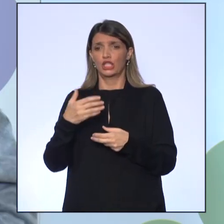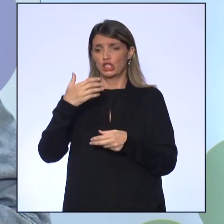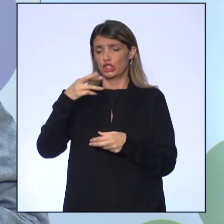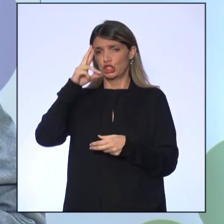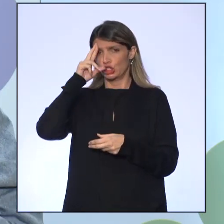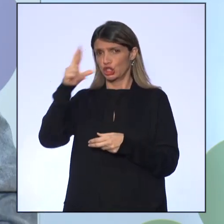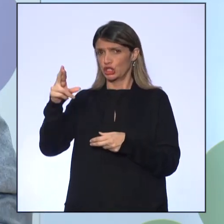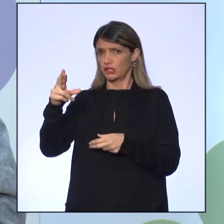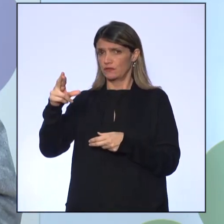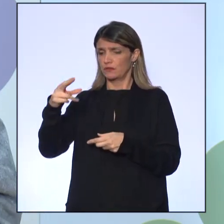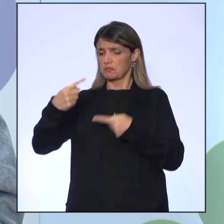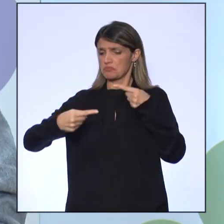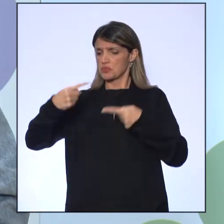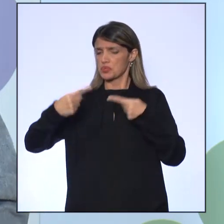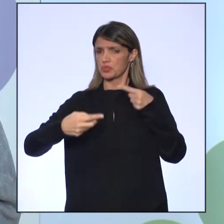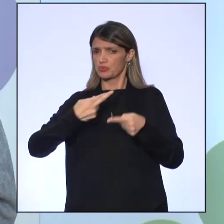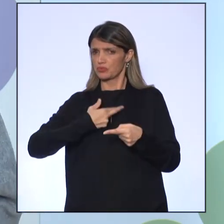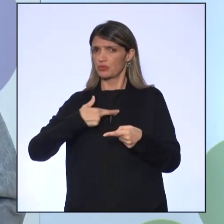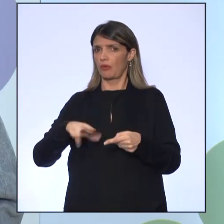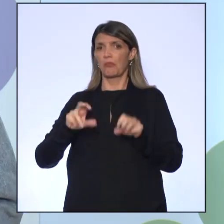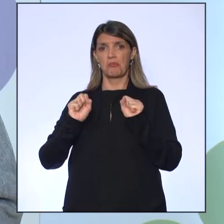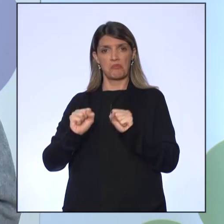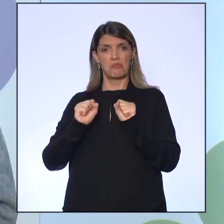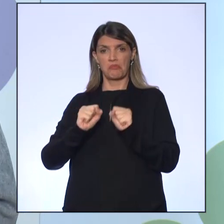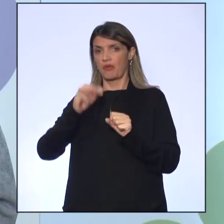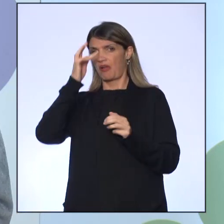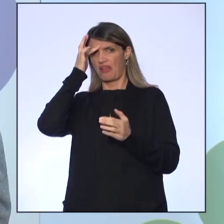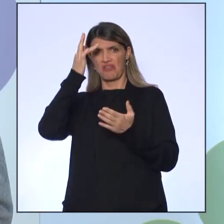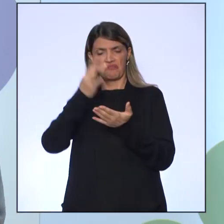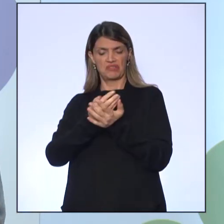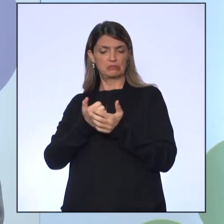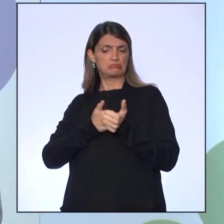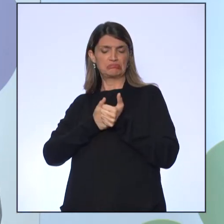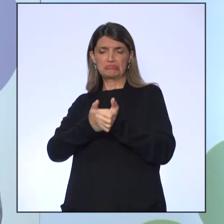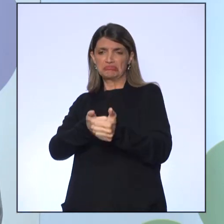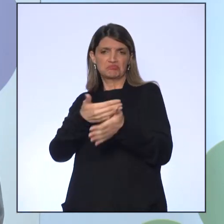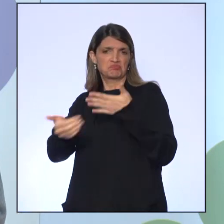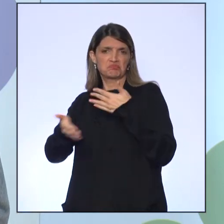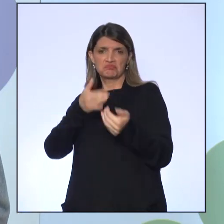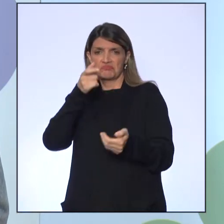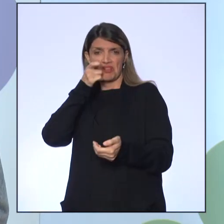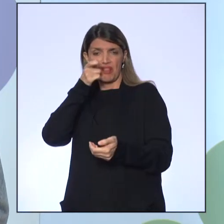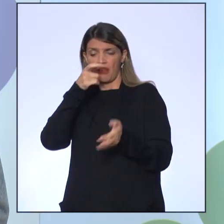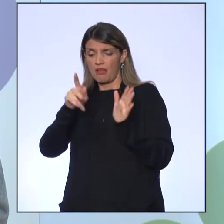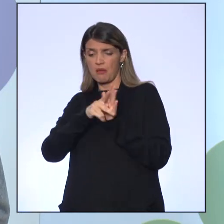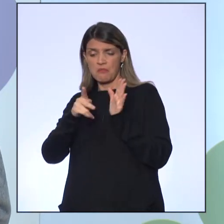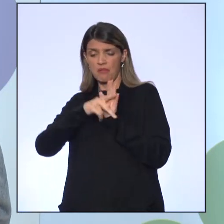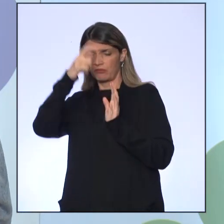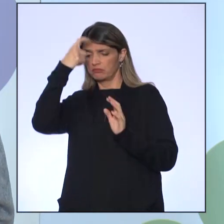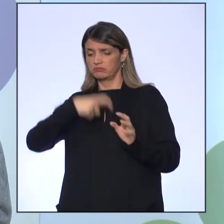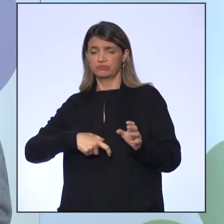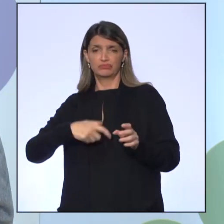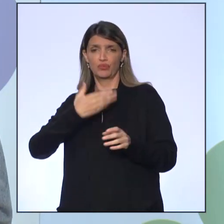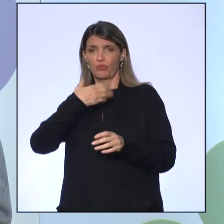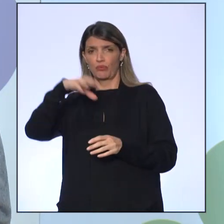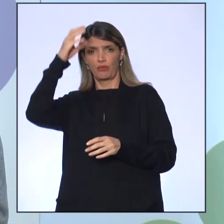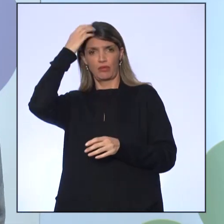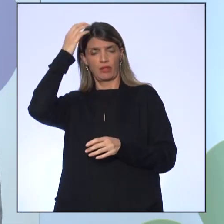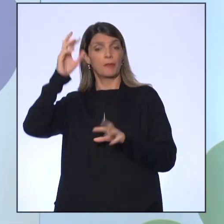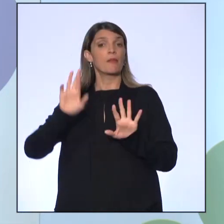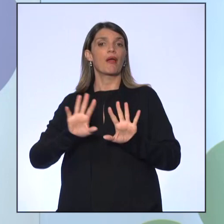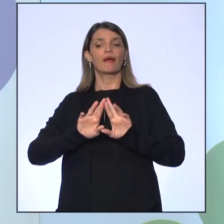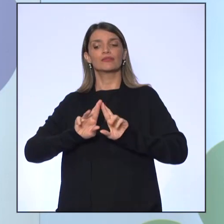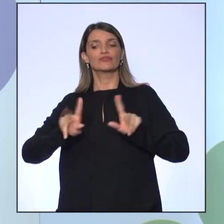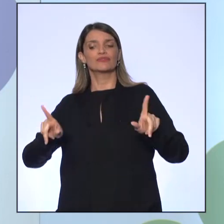ele pode encaminhar a fé anglicana de acordo até com os próprios interesses. Tanto é que a única diferença entre